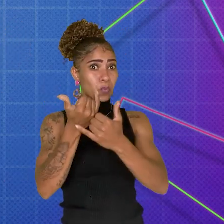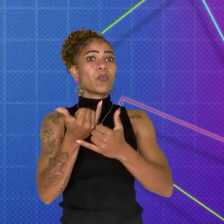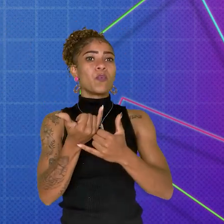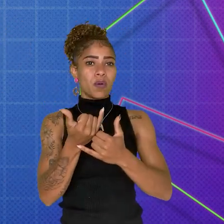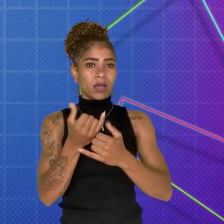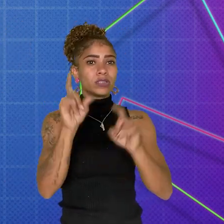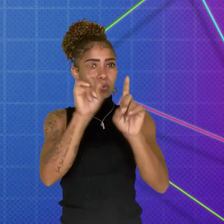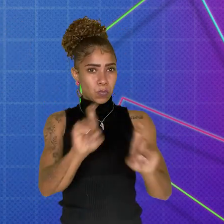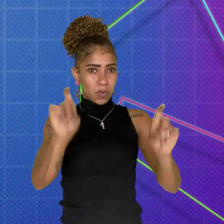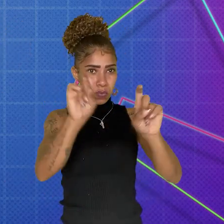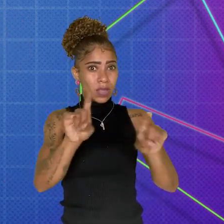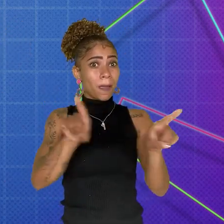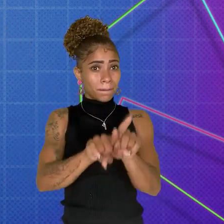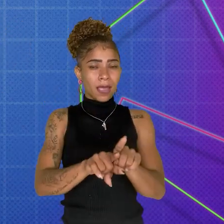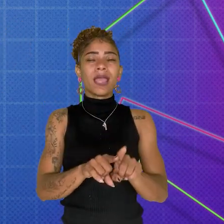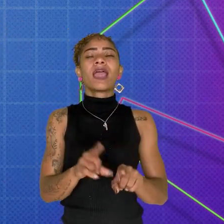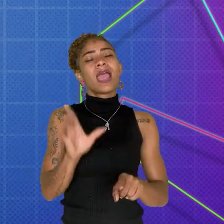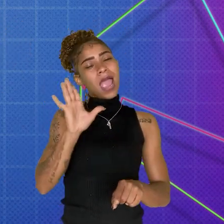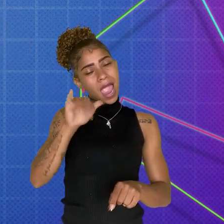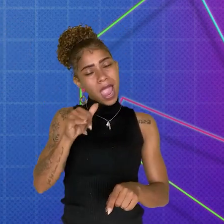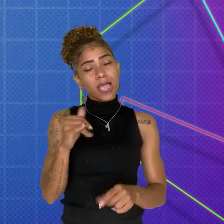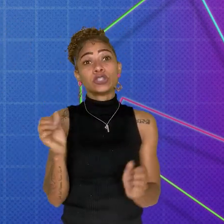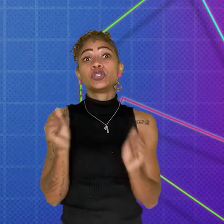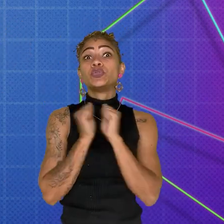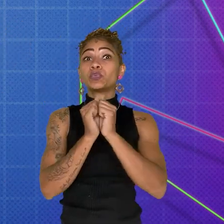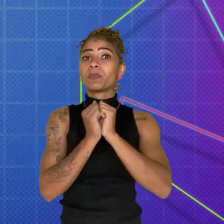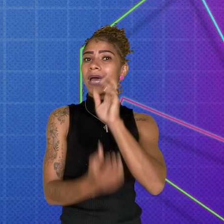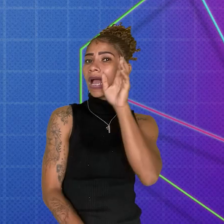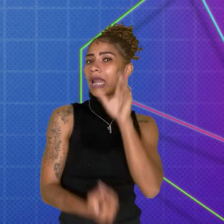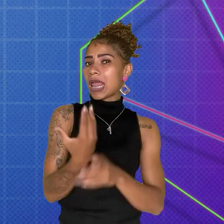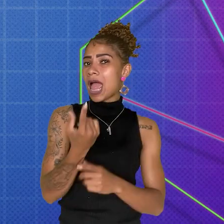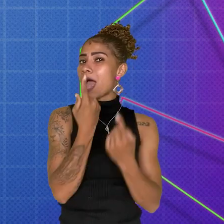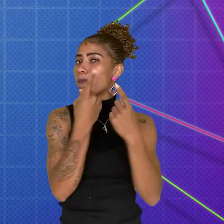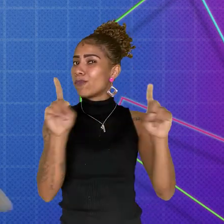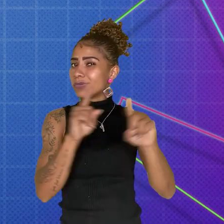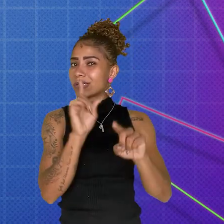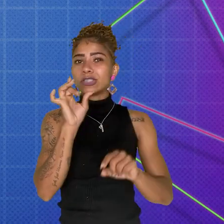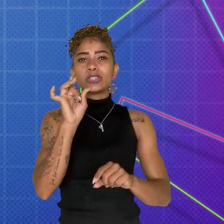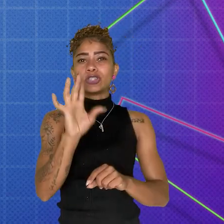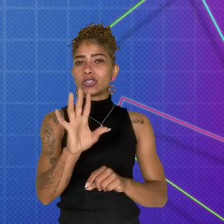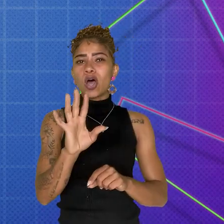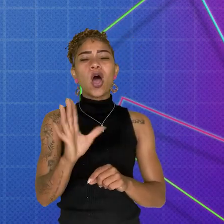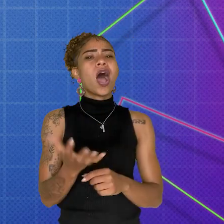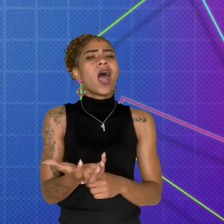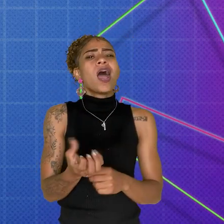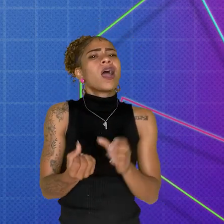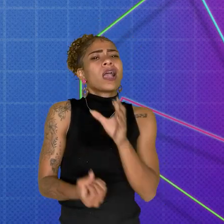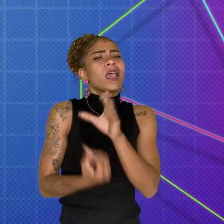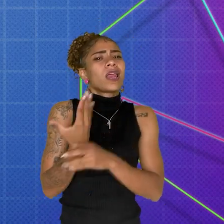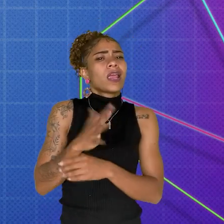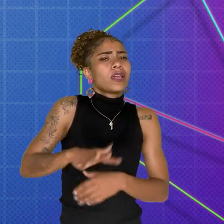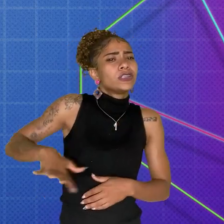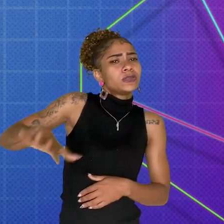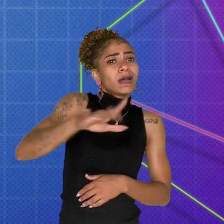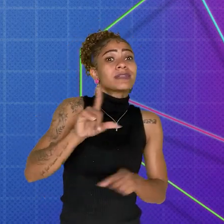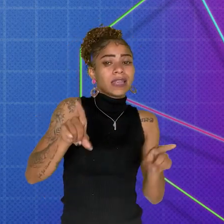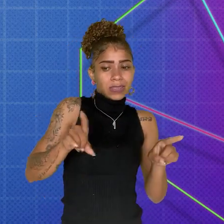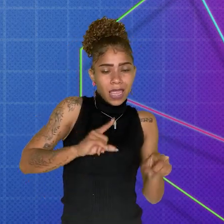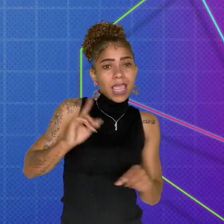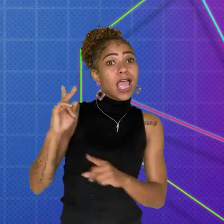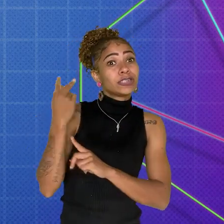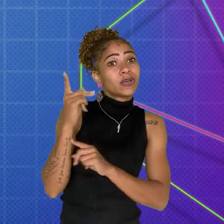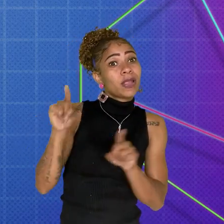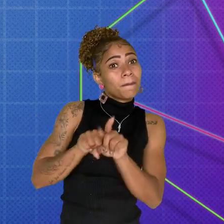eletrônicos, como desenvolvedores e compositores trabalhando juntos para criar trilhas sonoras que não apenas criem atmosferas, mas que também contem